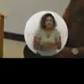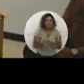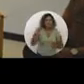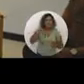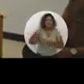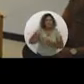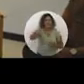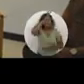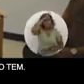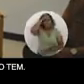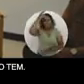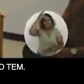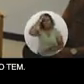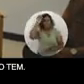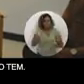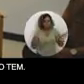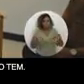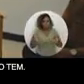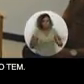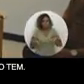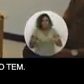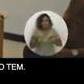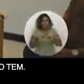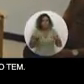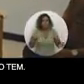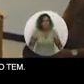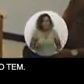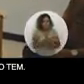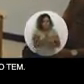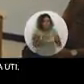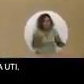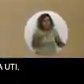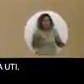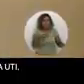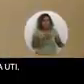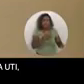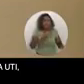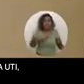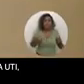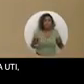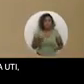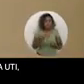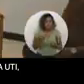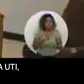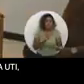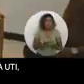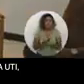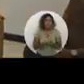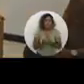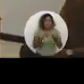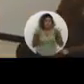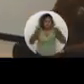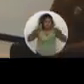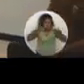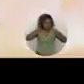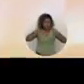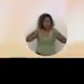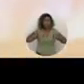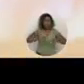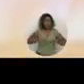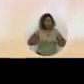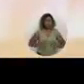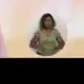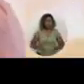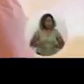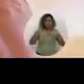precisa resolver o básico. A gente não tem a saúde, o básico da saúde a gente não tem. A nossa educação está na UTI, é a educação que está na UTI,